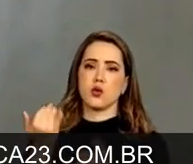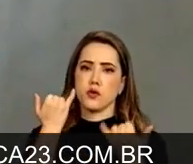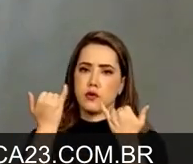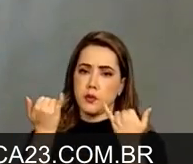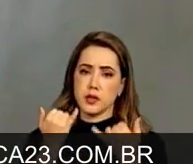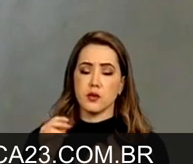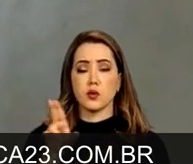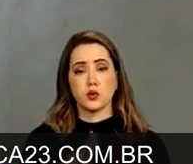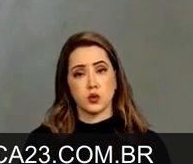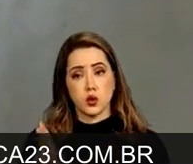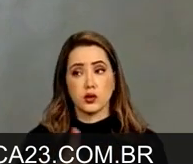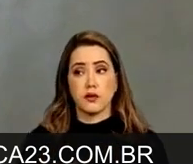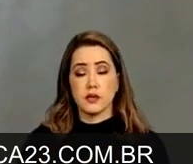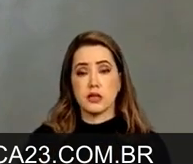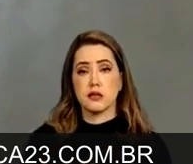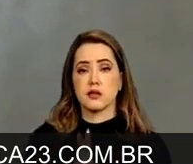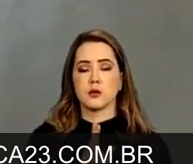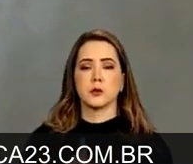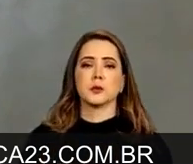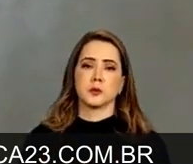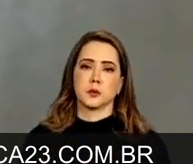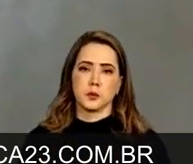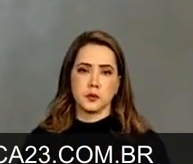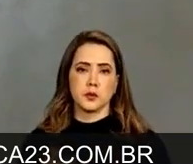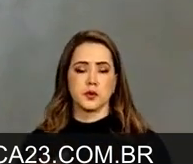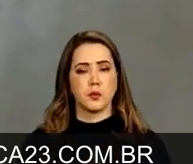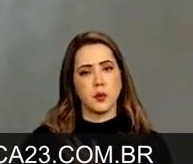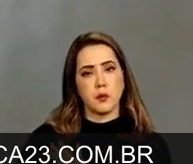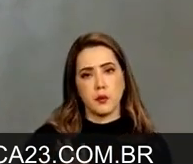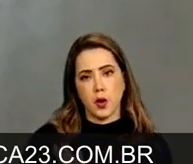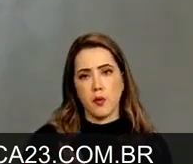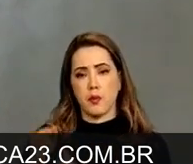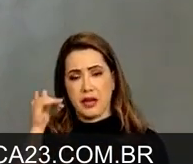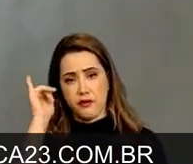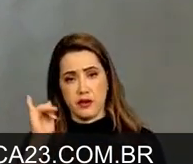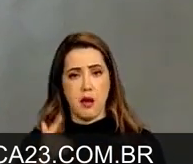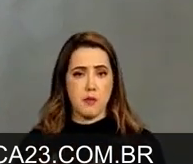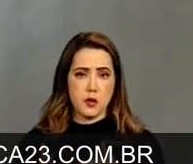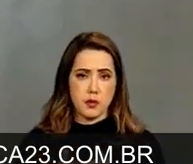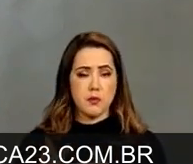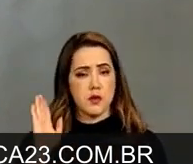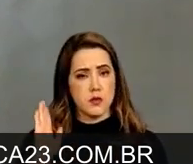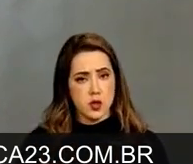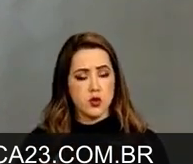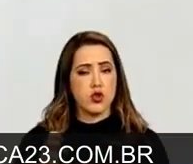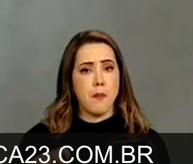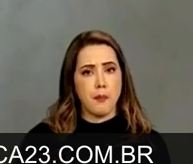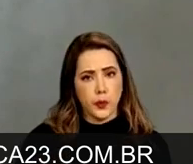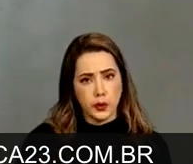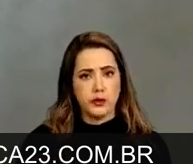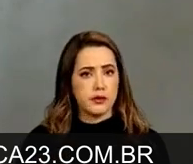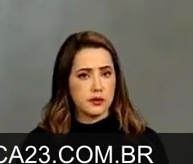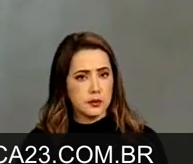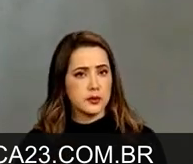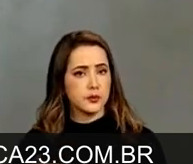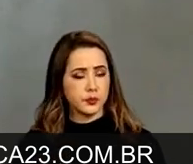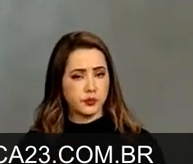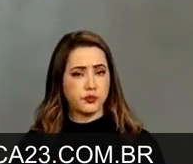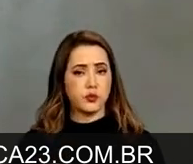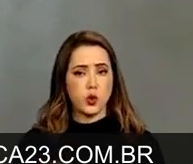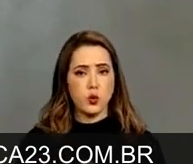pelo procedimento fiscalizatório, tanto de cunho preventivo quanto o já repressivo. Quando nós tivemos aí